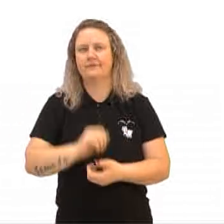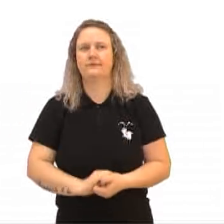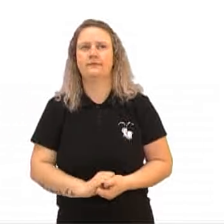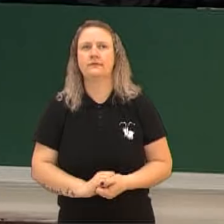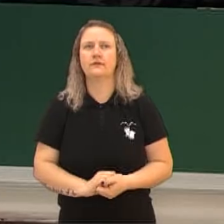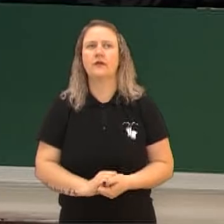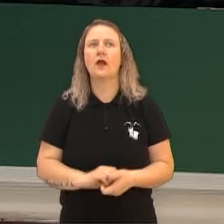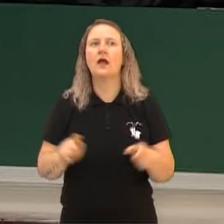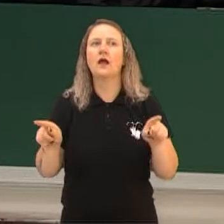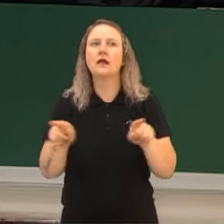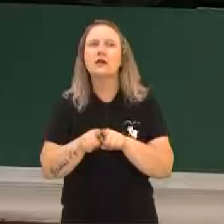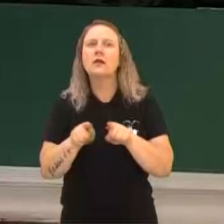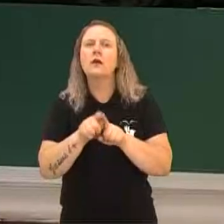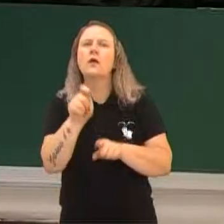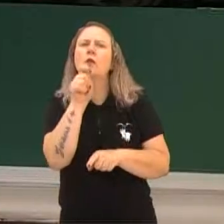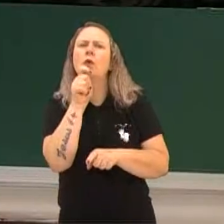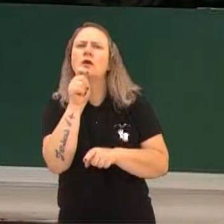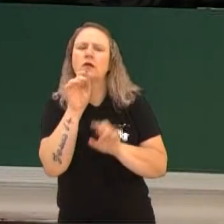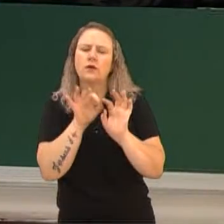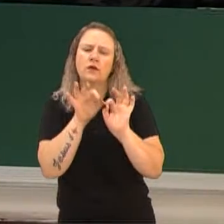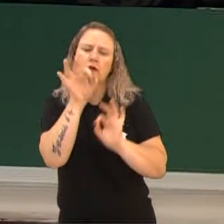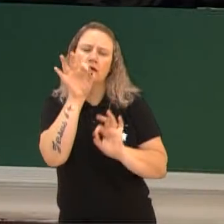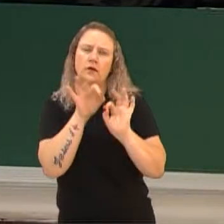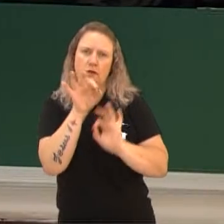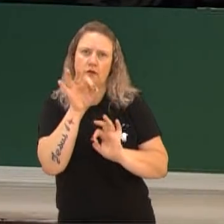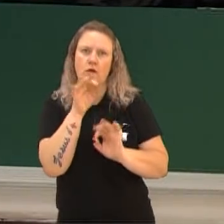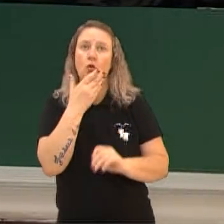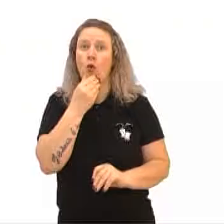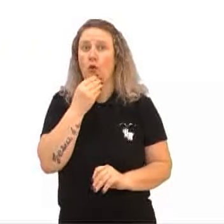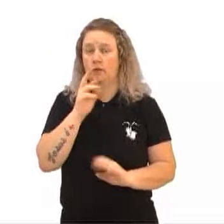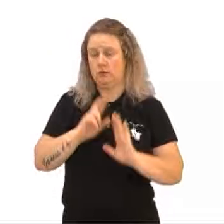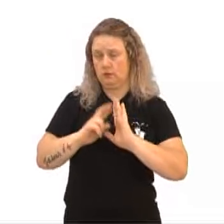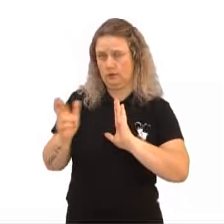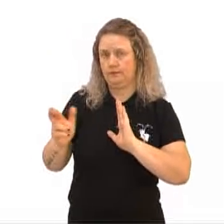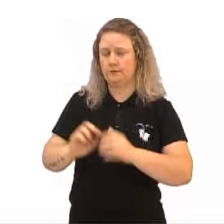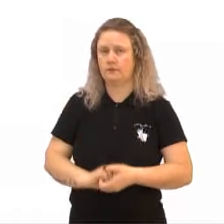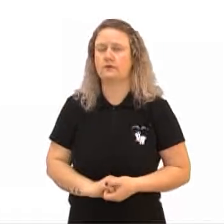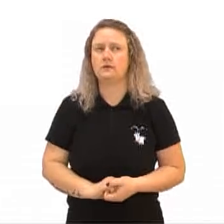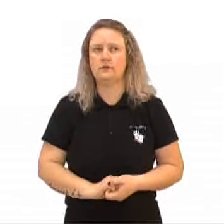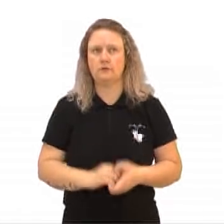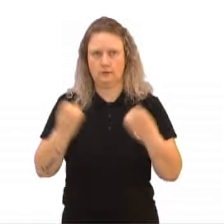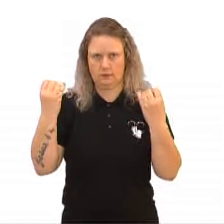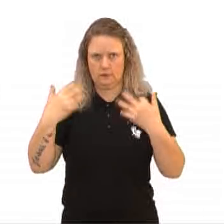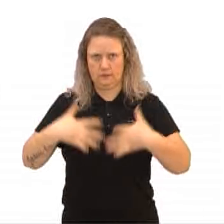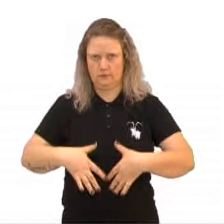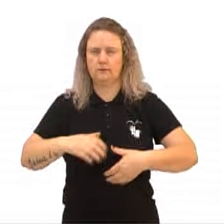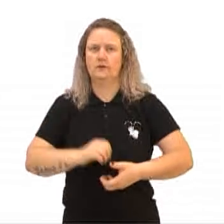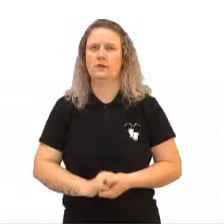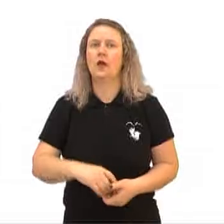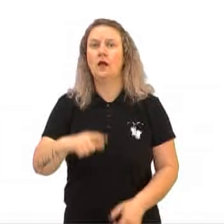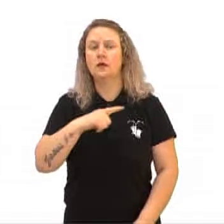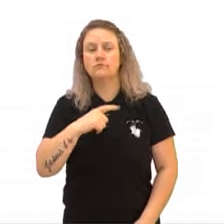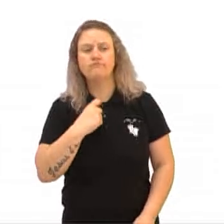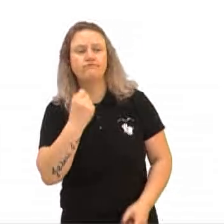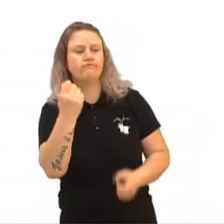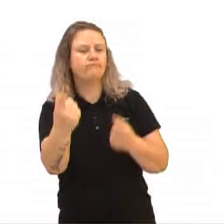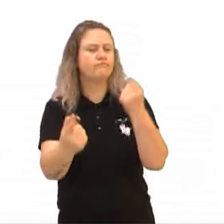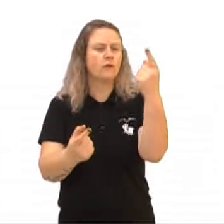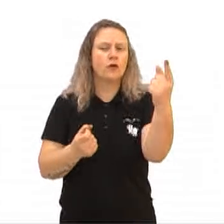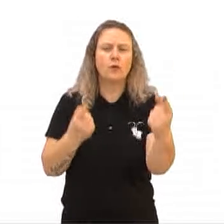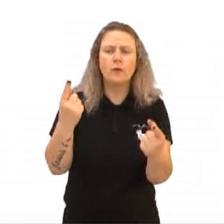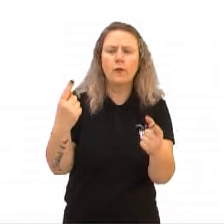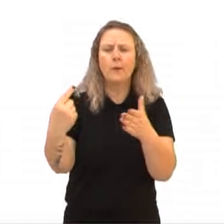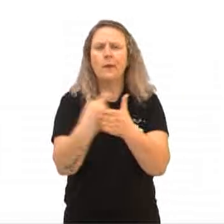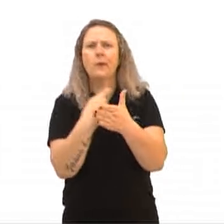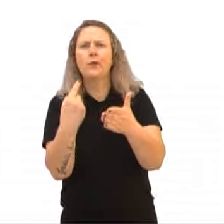ver um trecho de uma entrevista dele. É ele falando, tá bom? Então, ele fala assim: tem gente aqui que pergunta